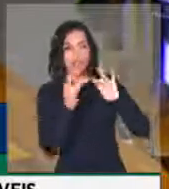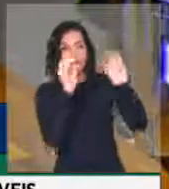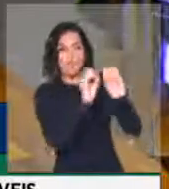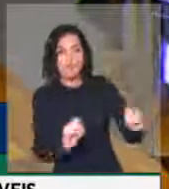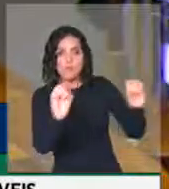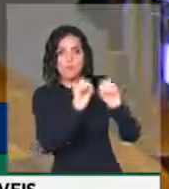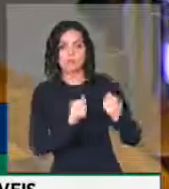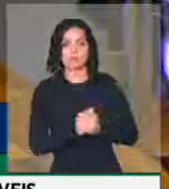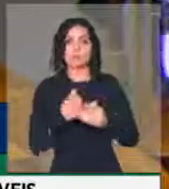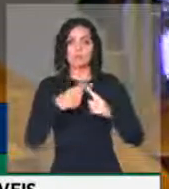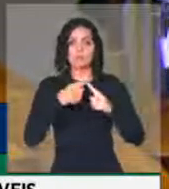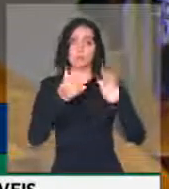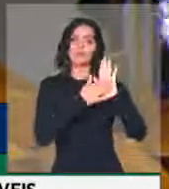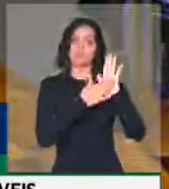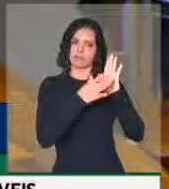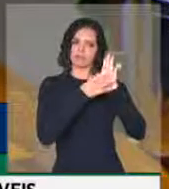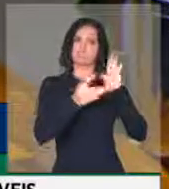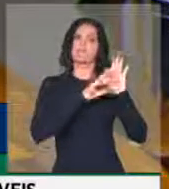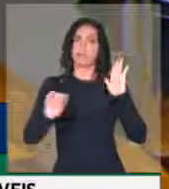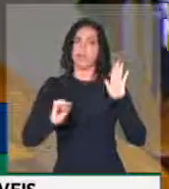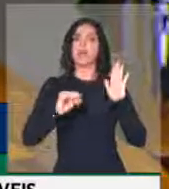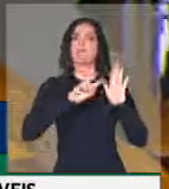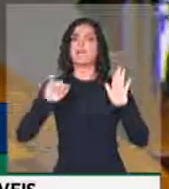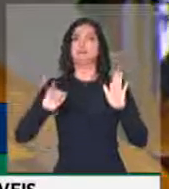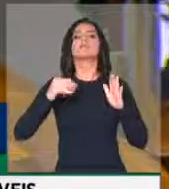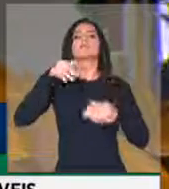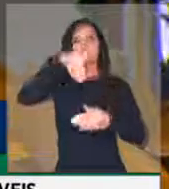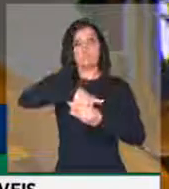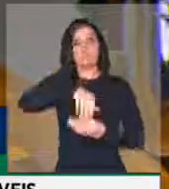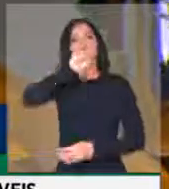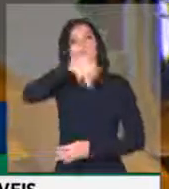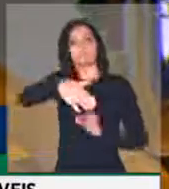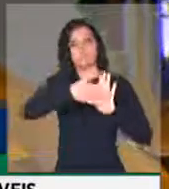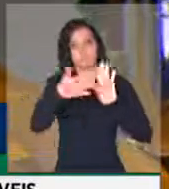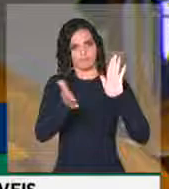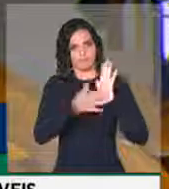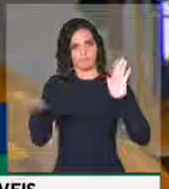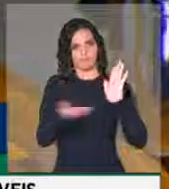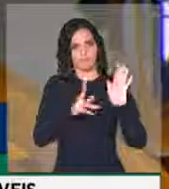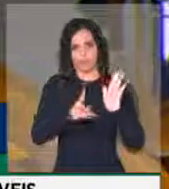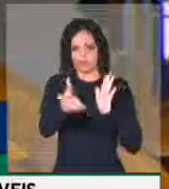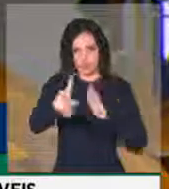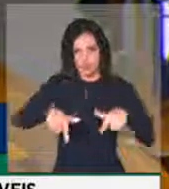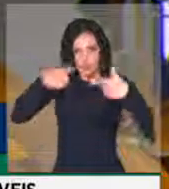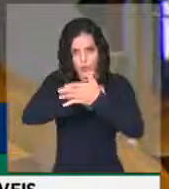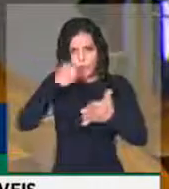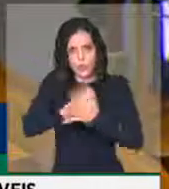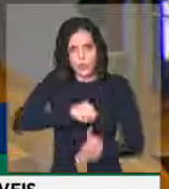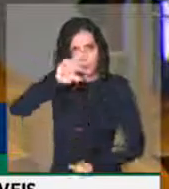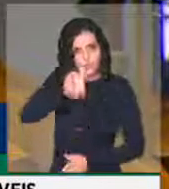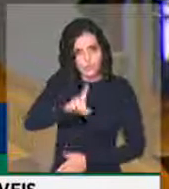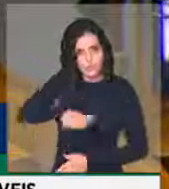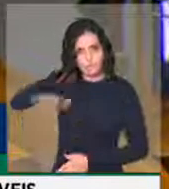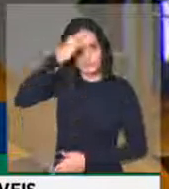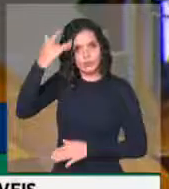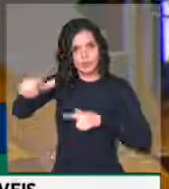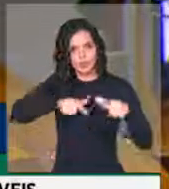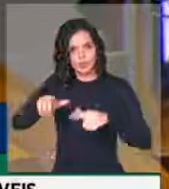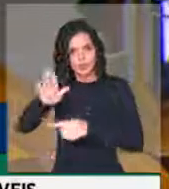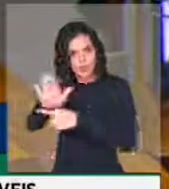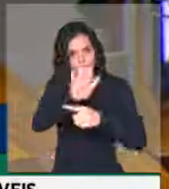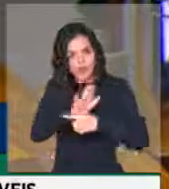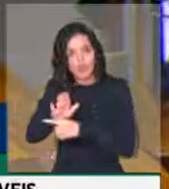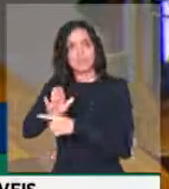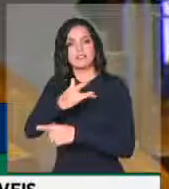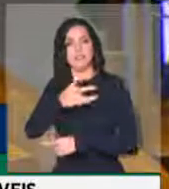destaque, lutaremos por ele, mas, obviamente, o pessoal votará a favor desse projeto e seguirá na luta por direitos para os trabalhadores da saúde,